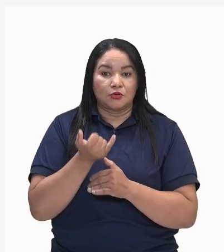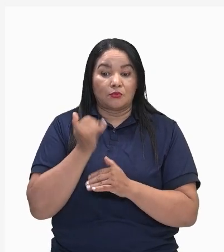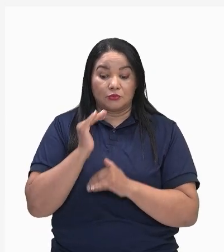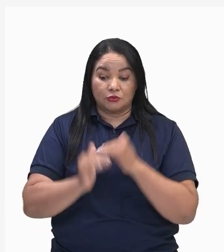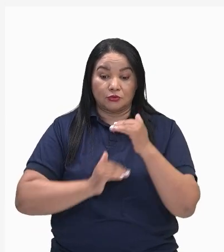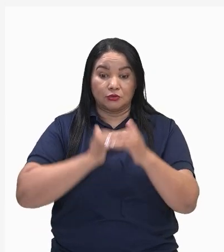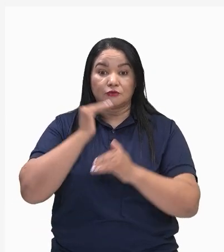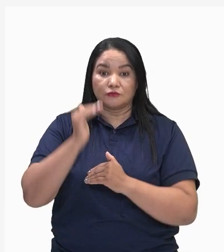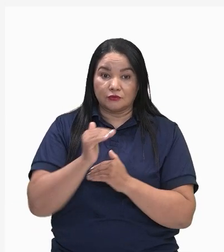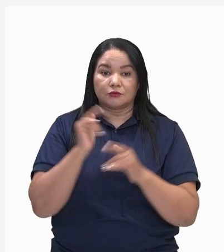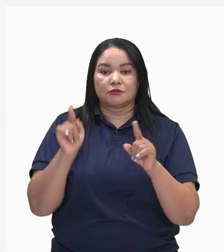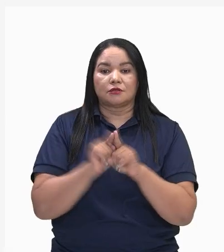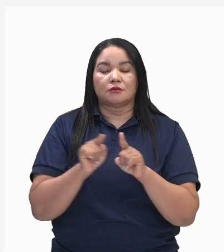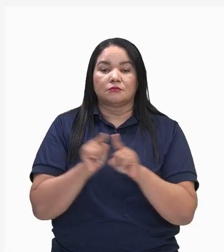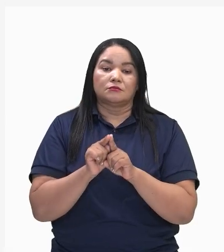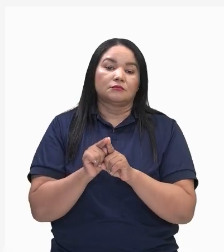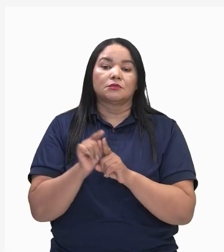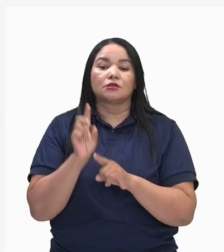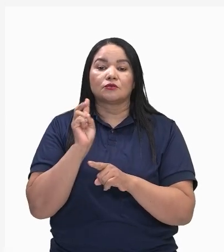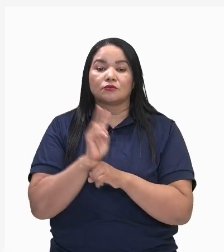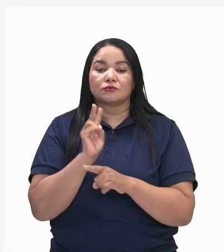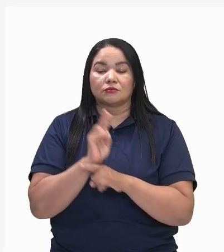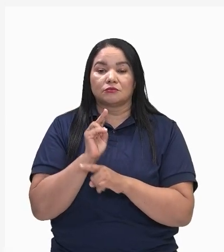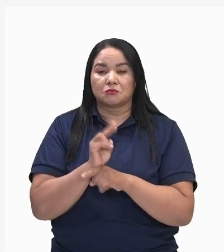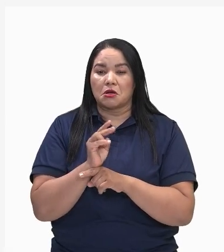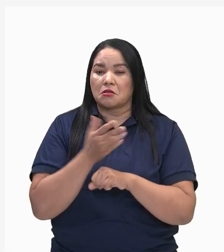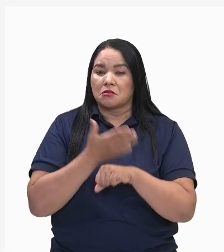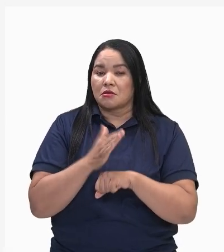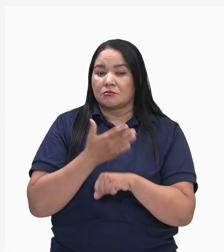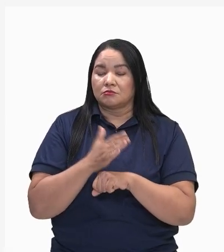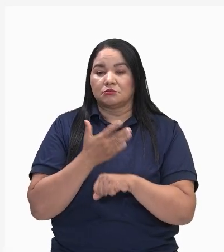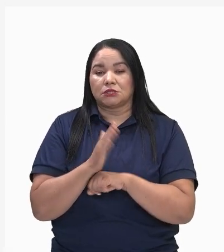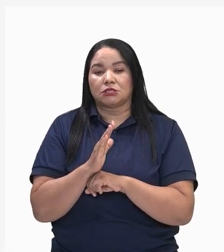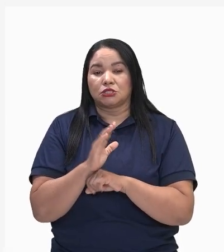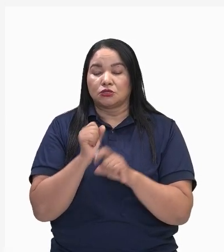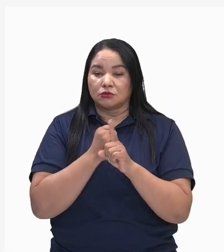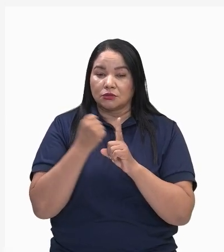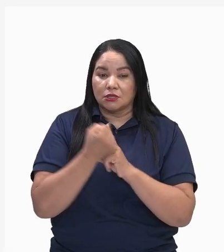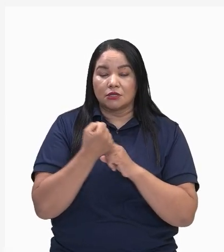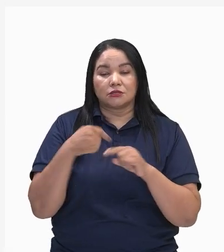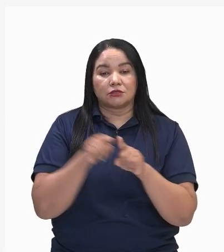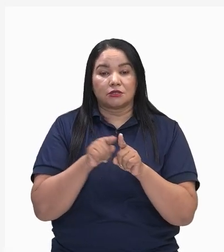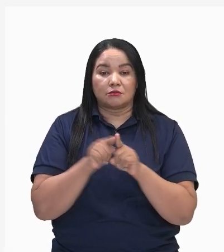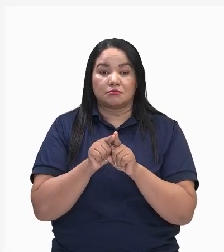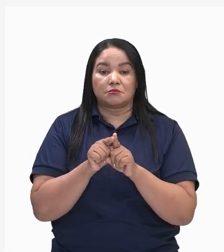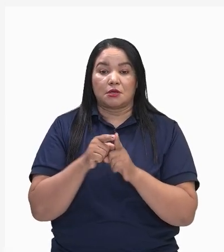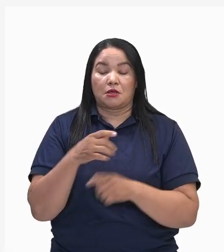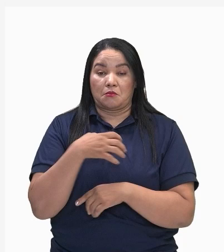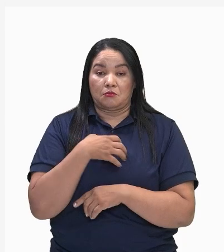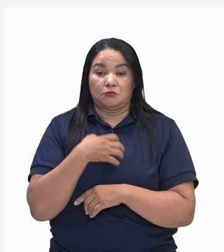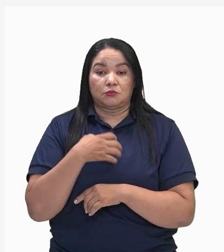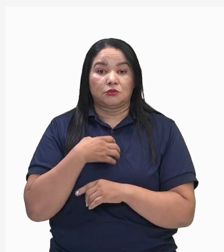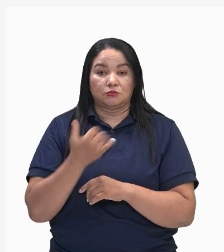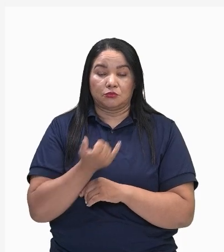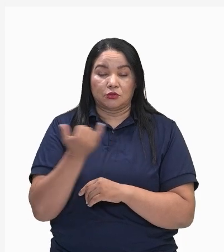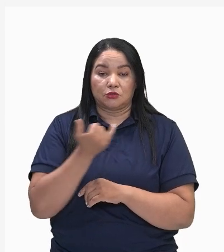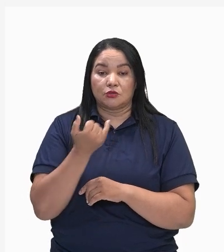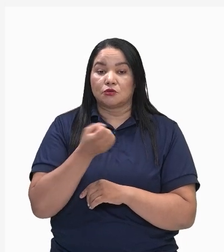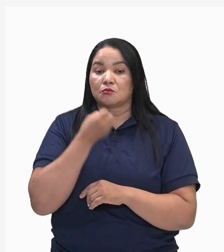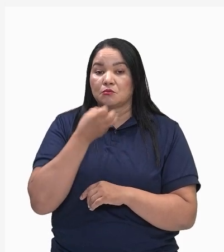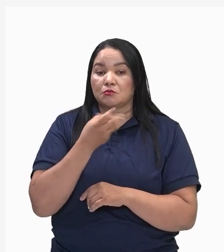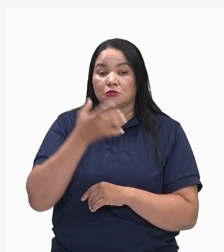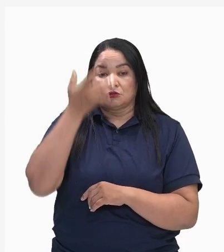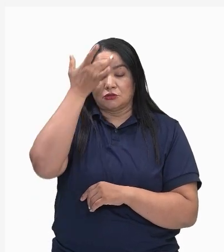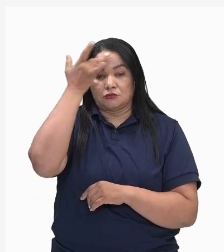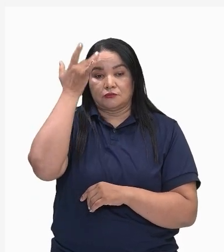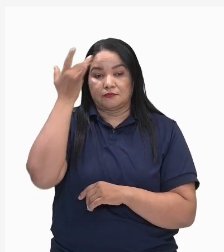desenvolvimento e manutenção de hábitos sociais e emocionais importantes para o bem-estar mental. Estes incluem